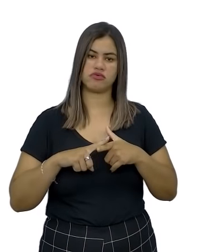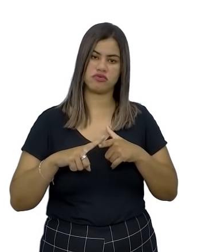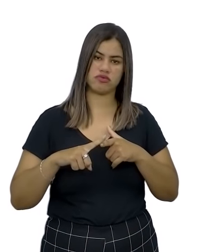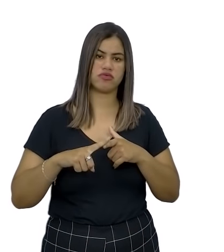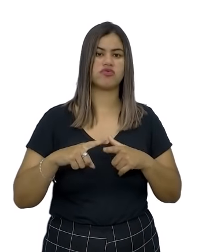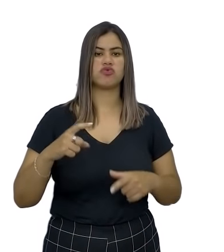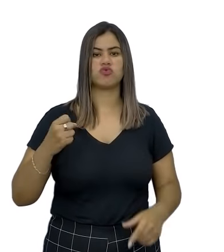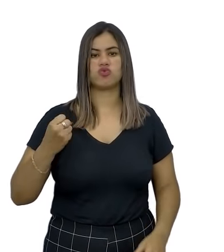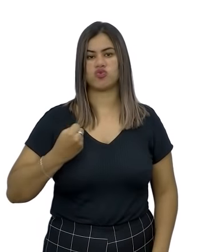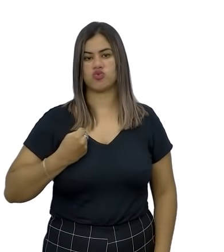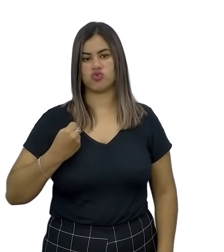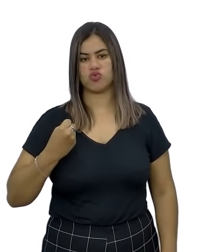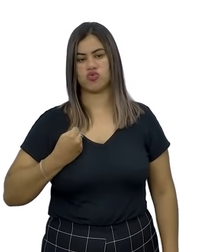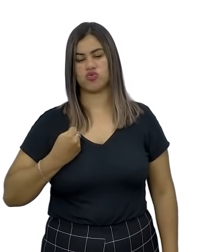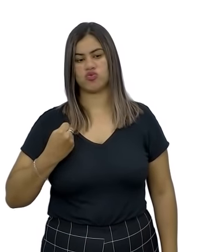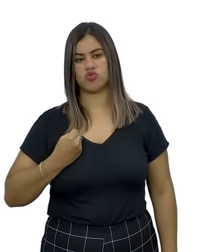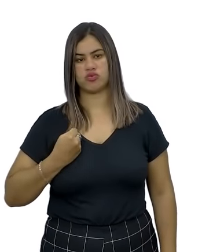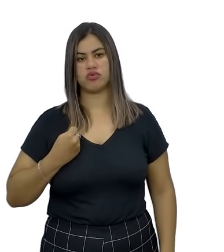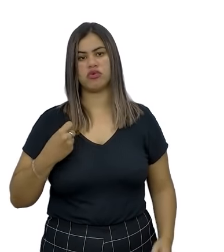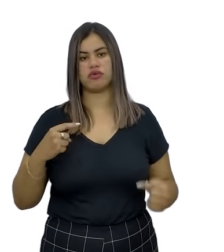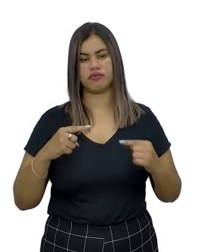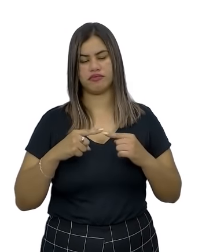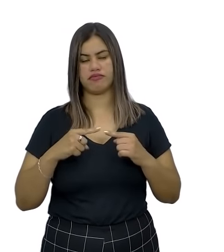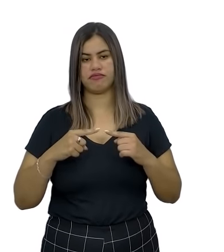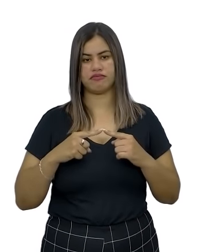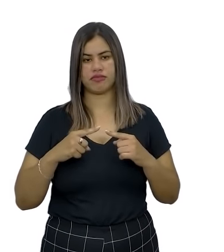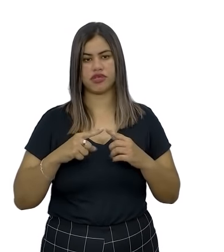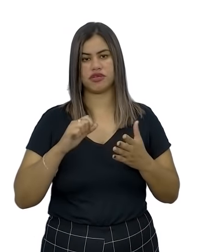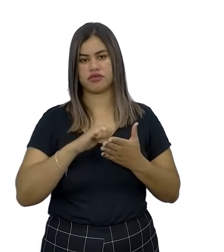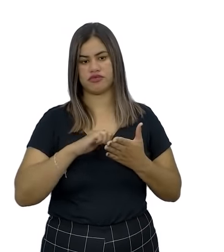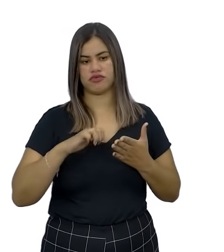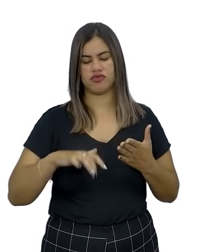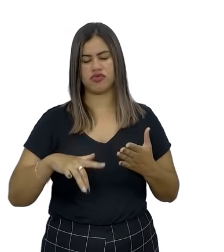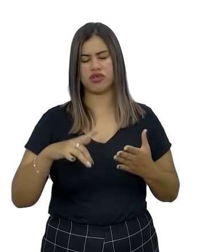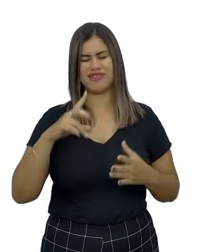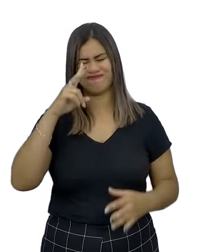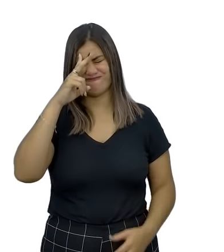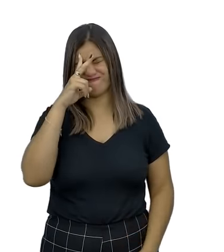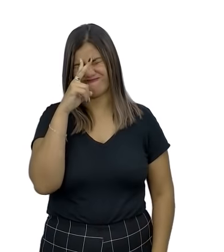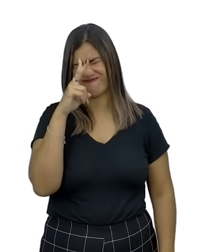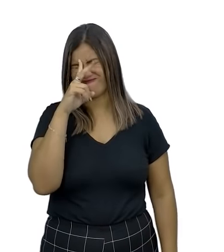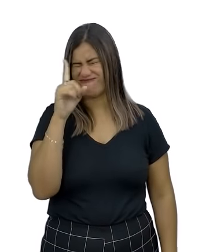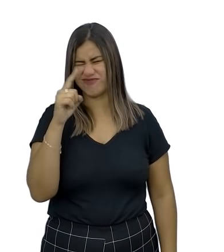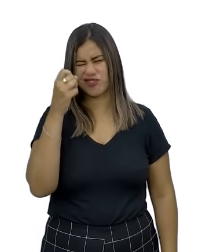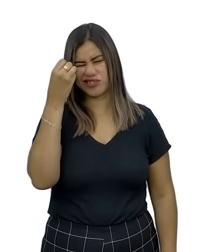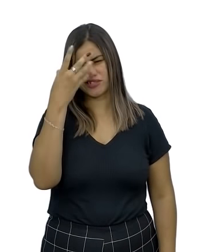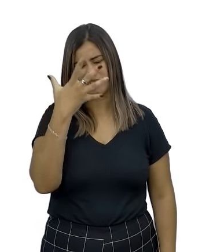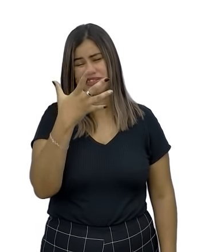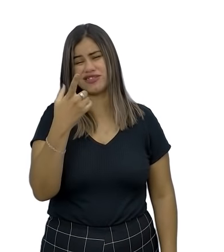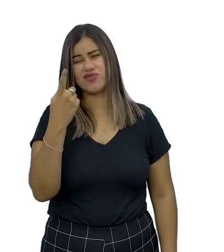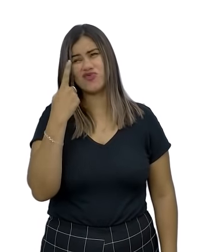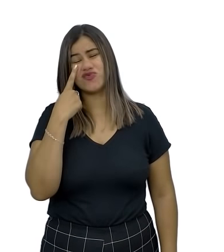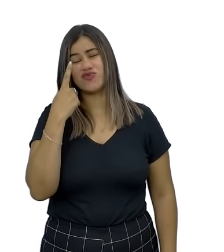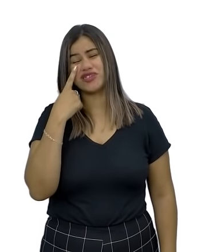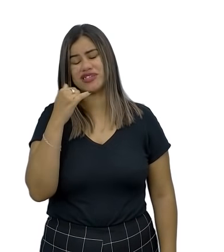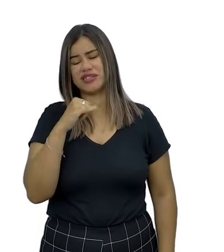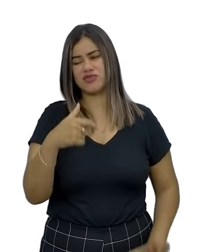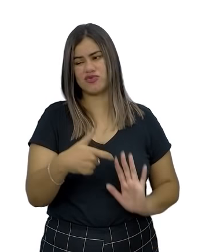dos números que tem lá no problema, que agora eu não lembro, deixa eu ver se eu consigo trazer aqui para